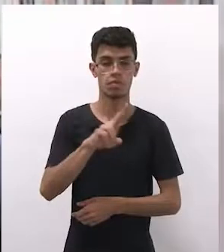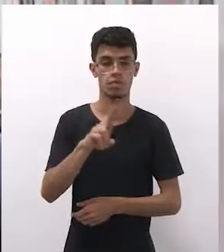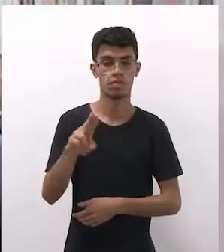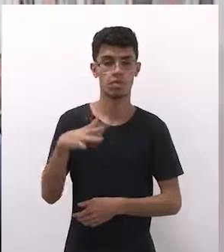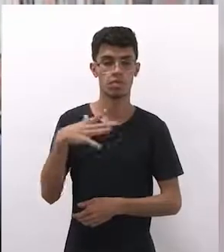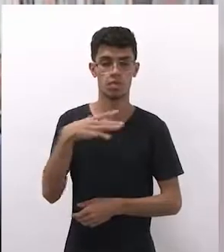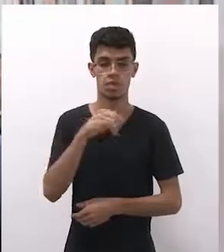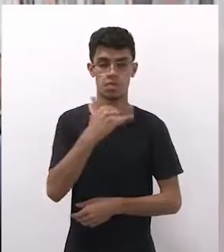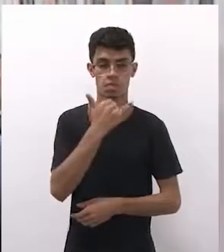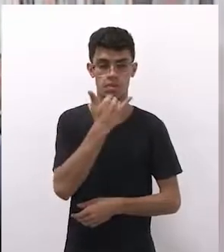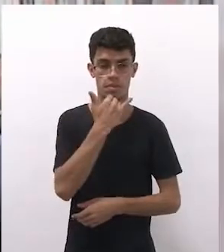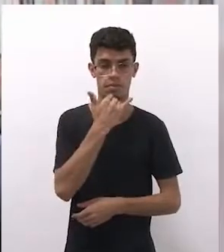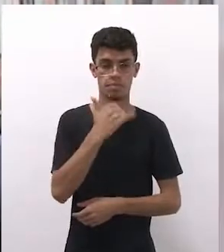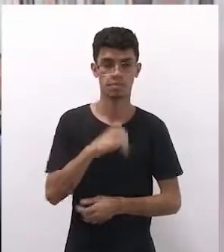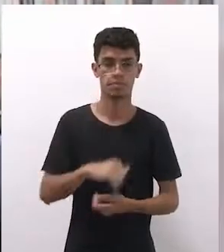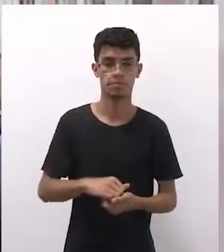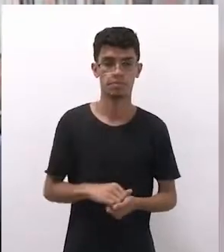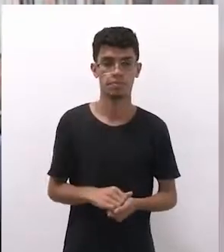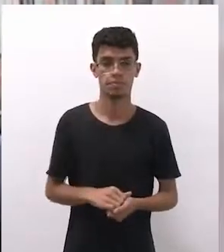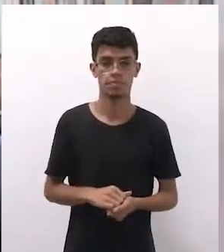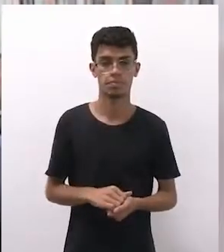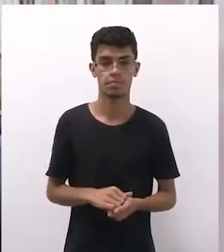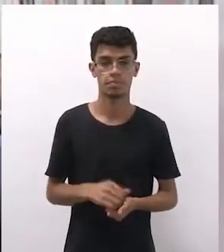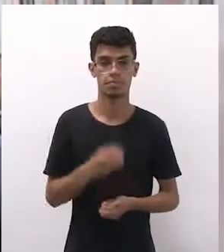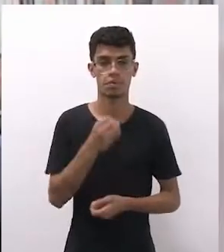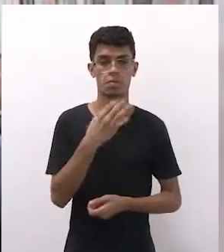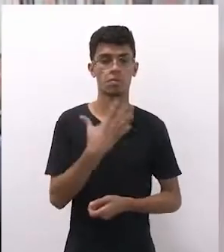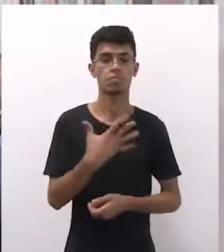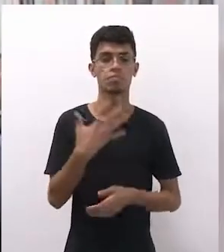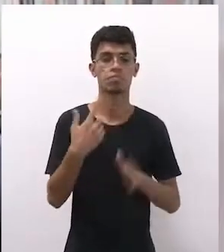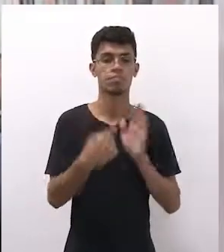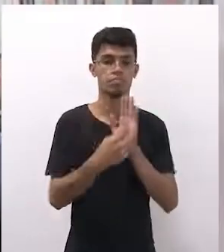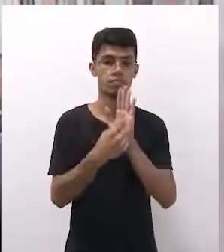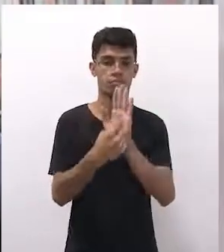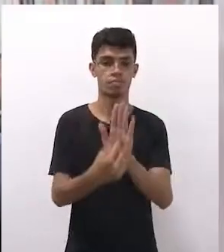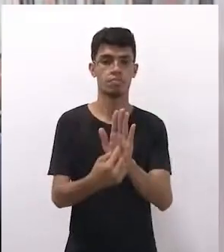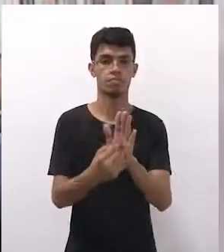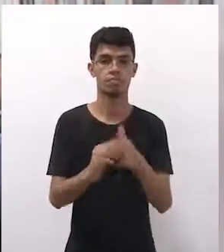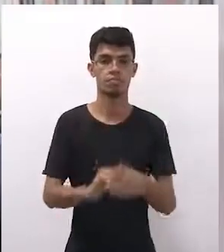pequenininho. Também considera muito bom, né? A apresentação.